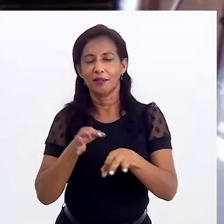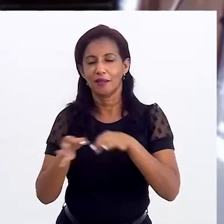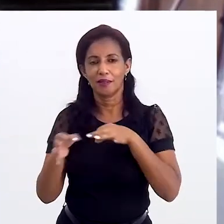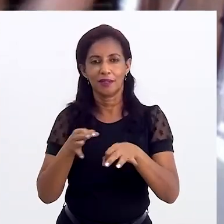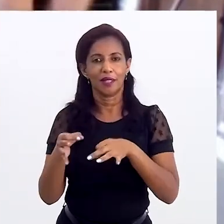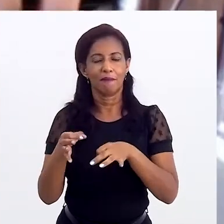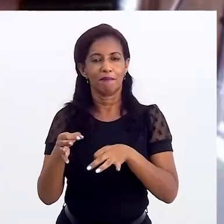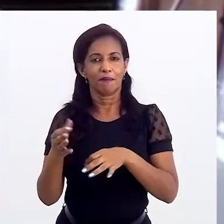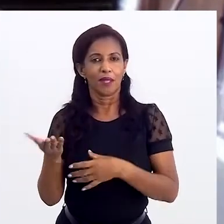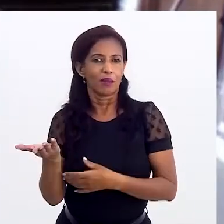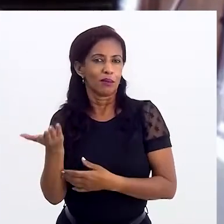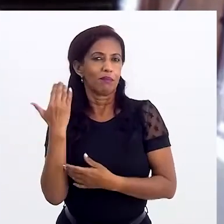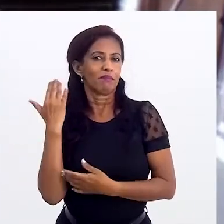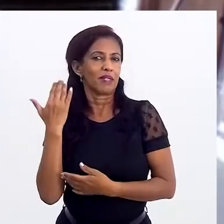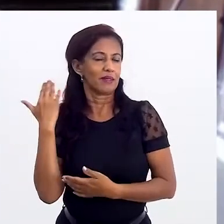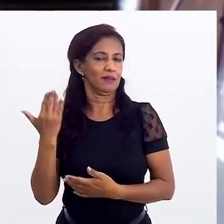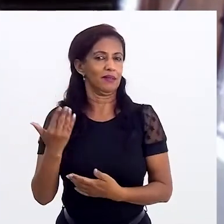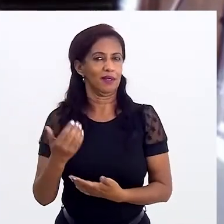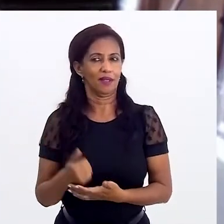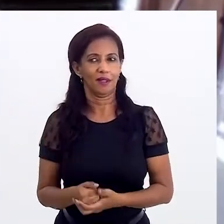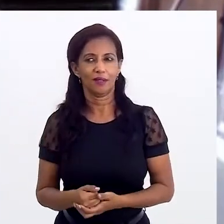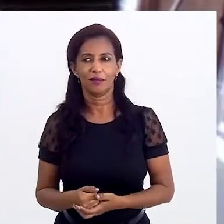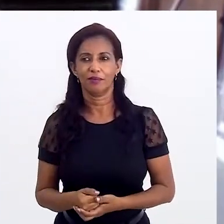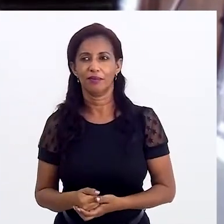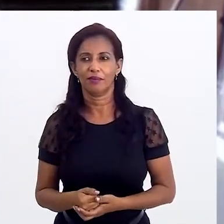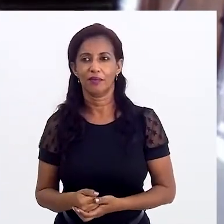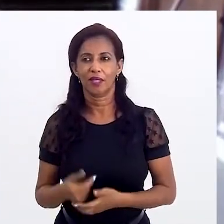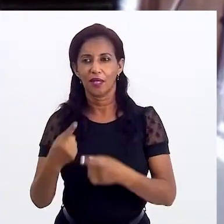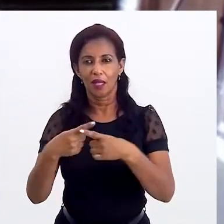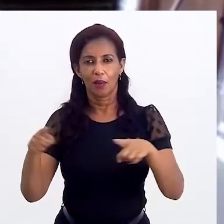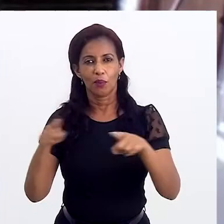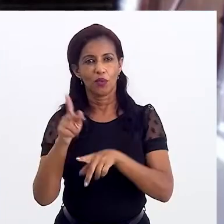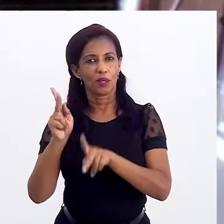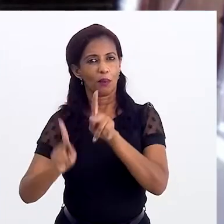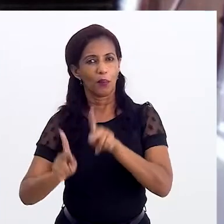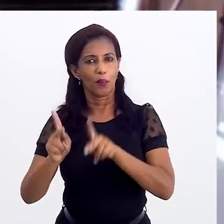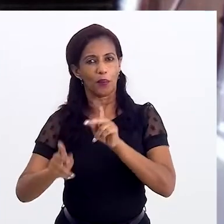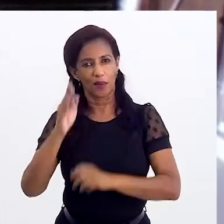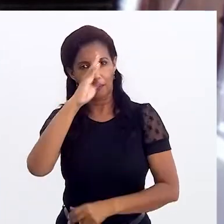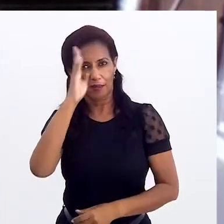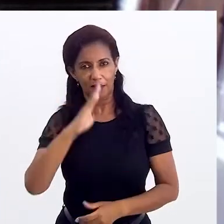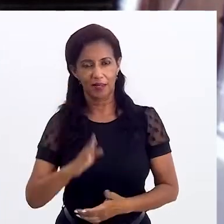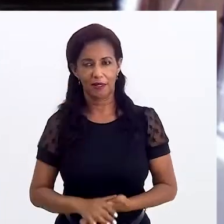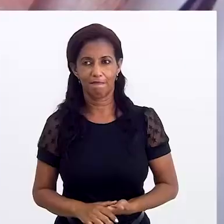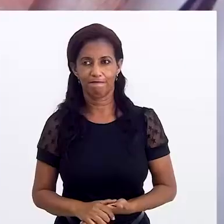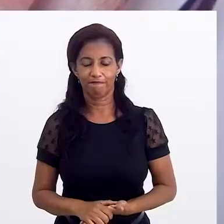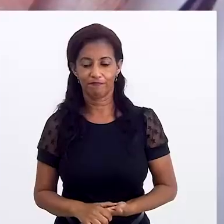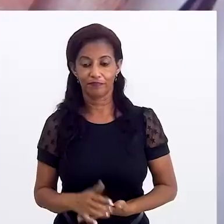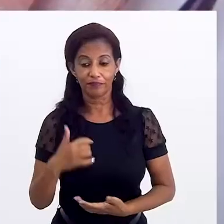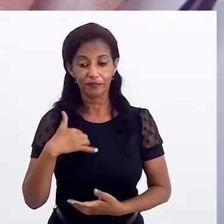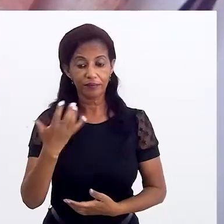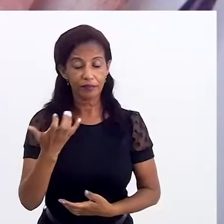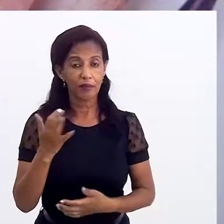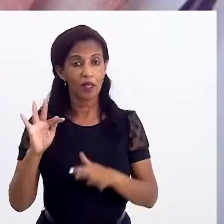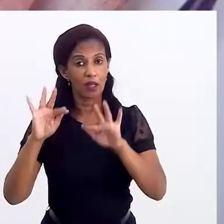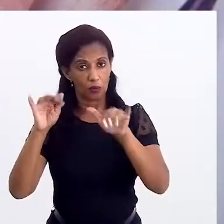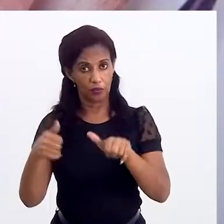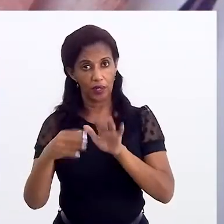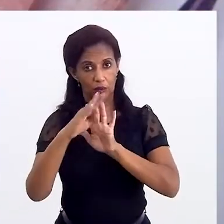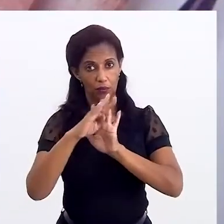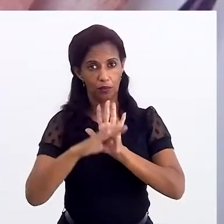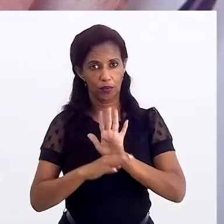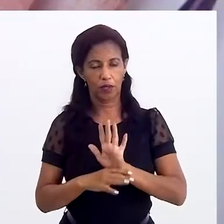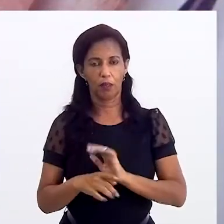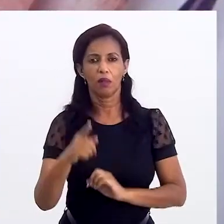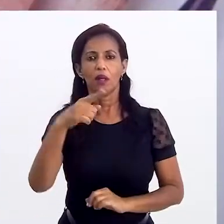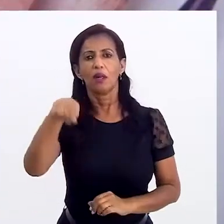de vanguarda, né? Entre aspas, na música popular brasileira. Eu queria que agora, no finalzinho do